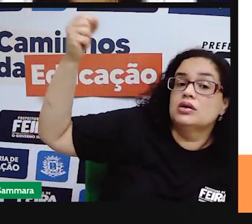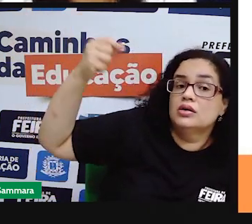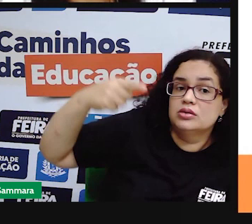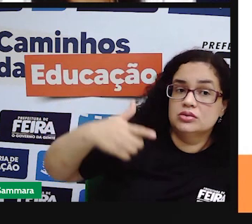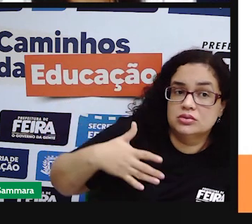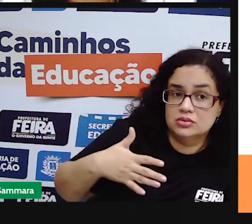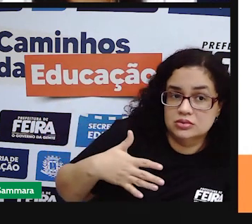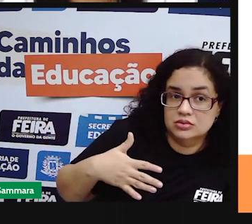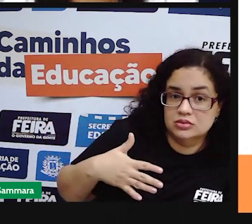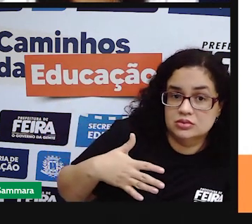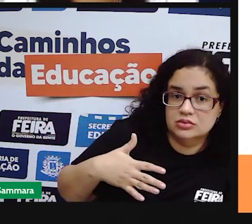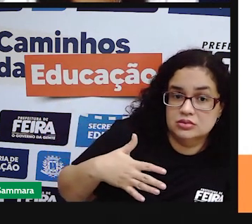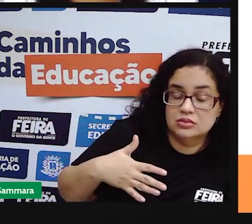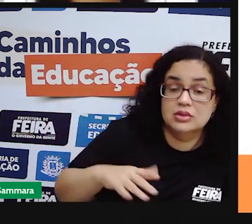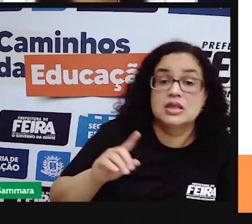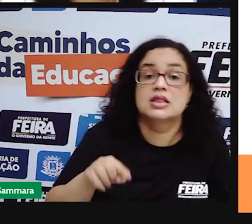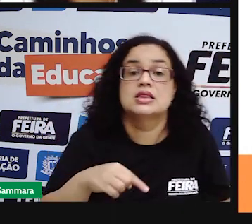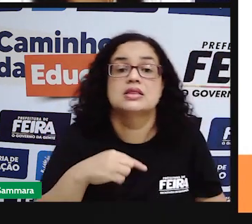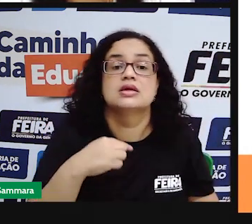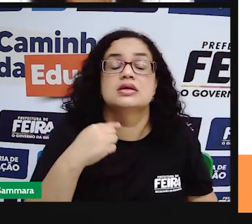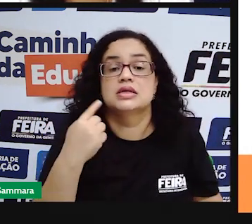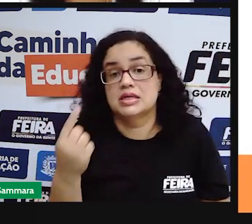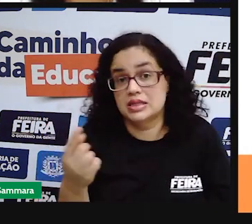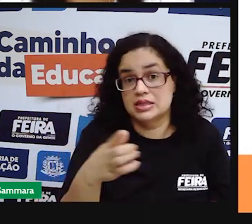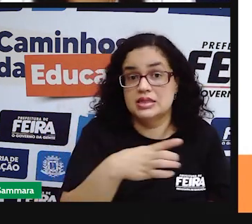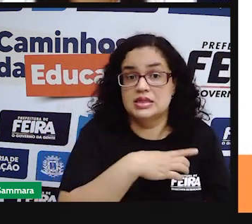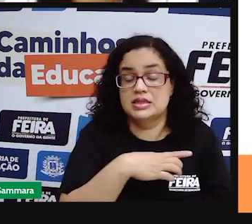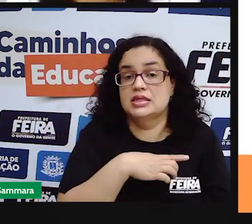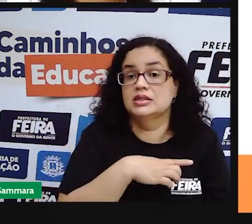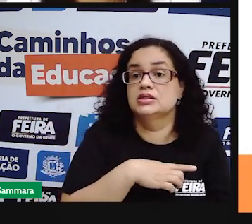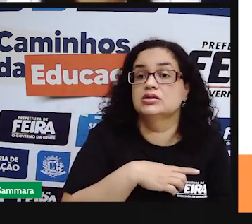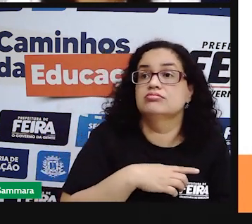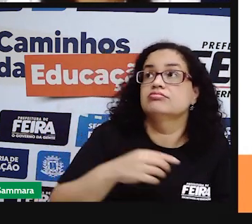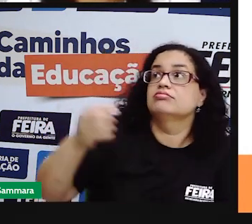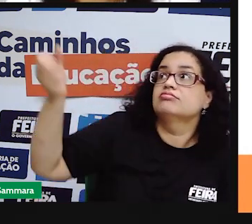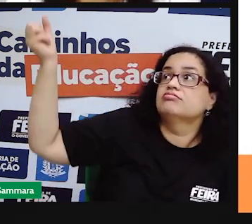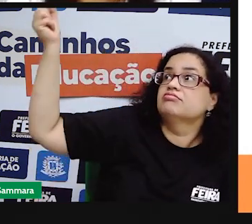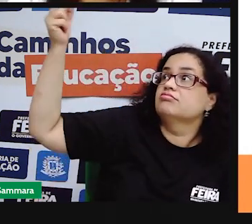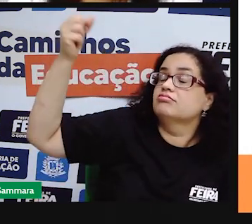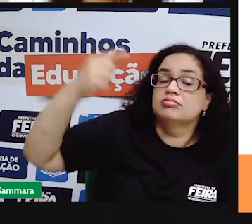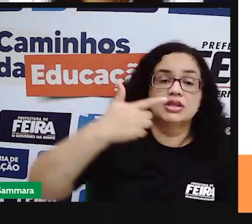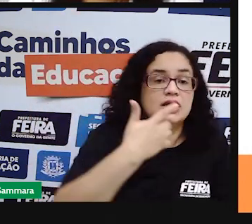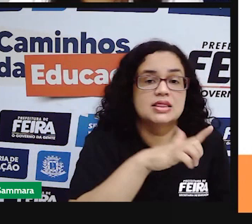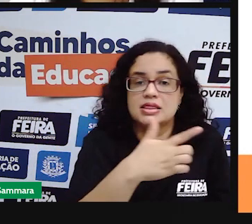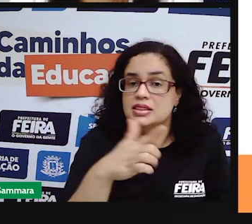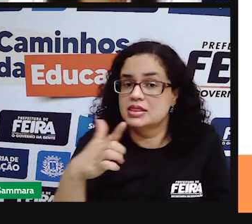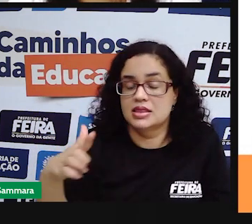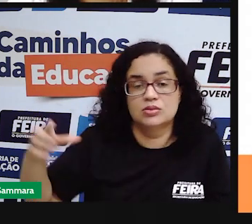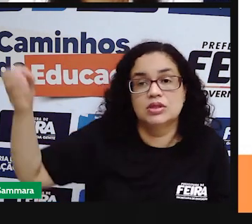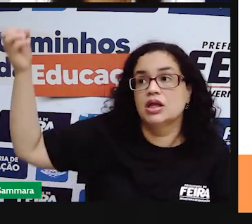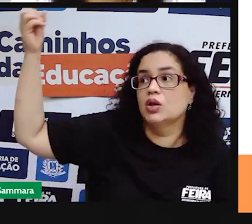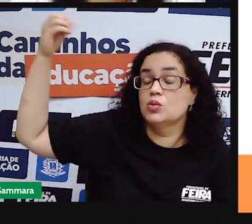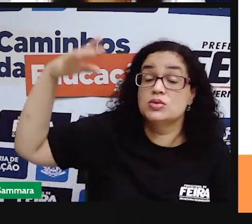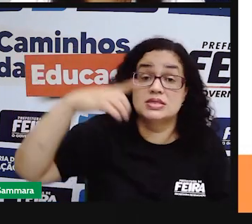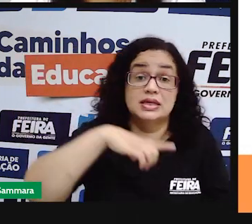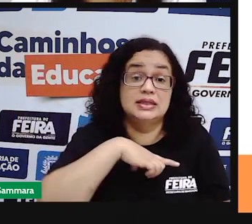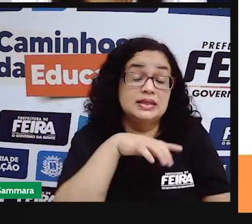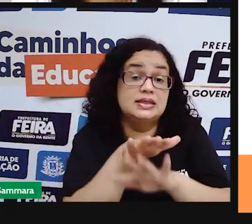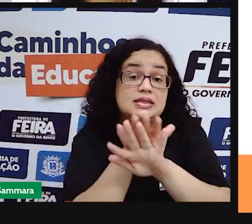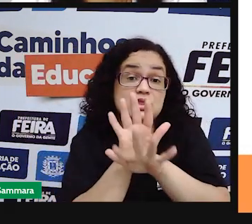e a parte que estava aí recebendo a luz fica sem receber, é projetada a sombra, né? Fica a